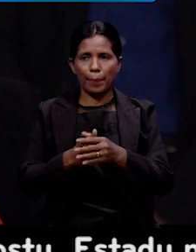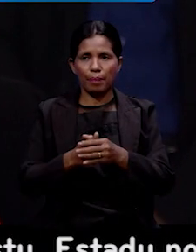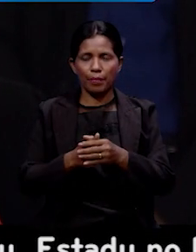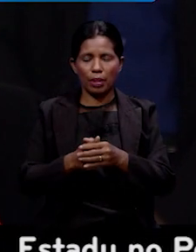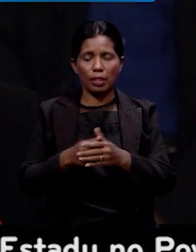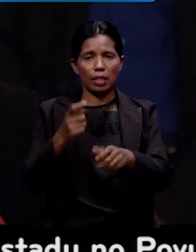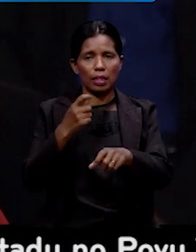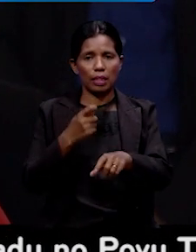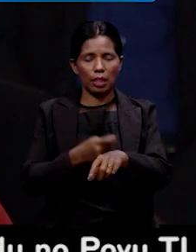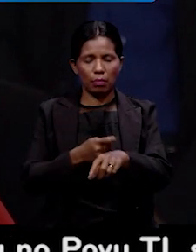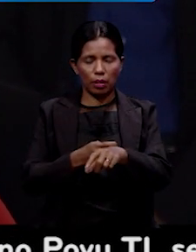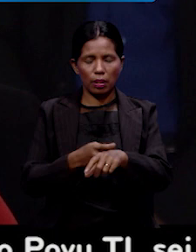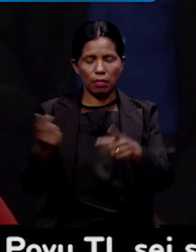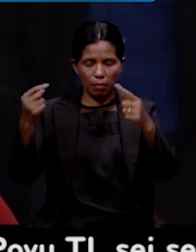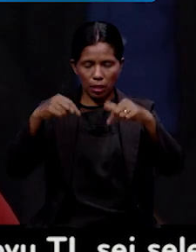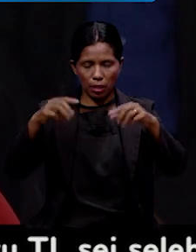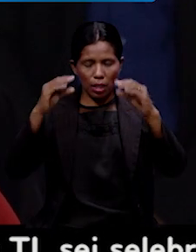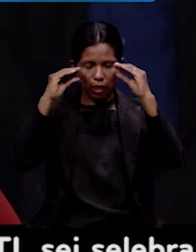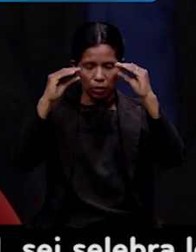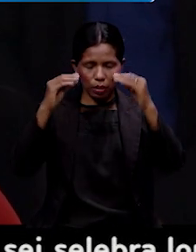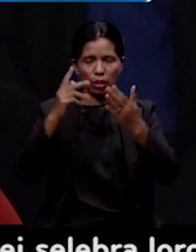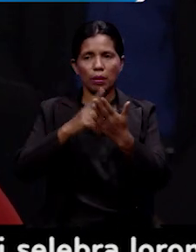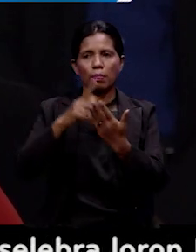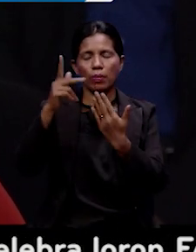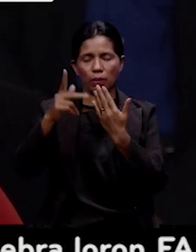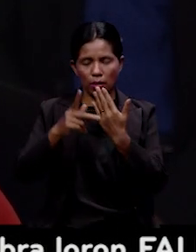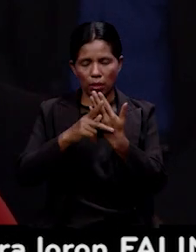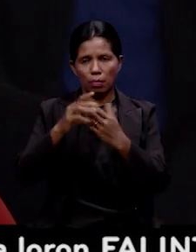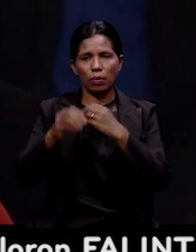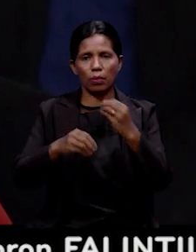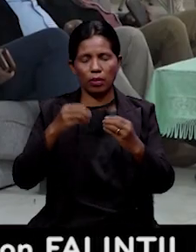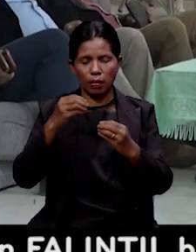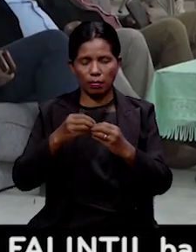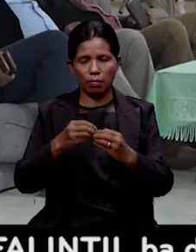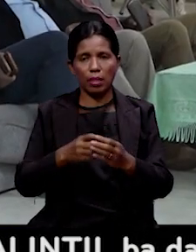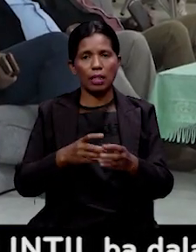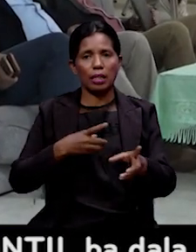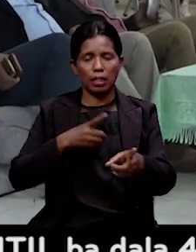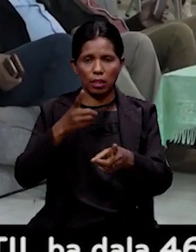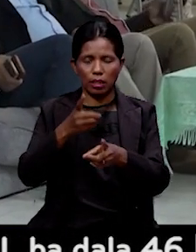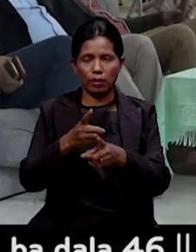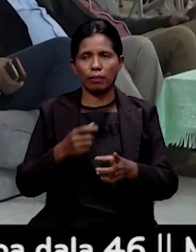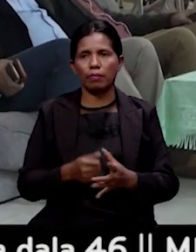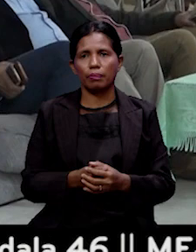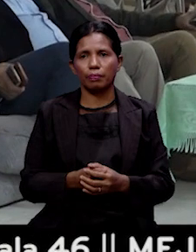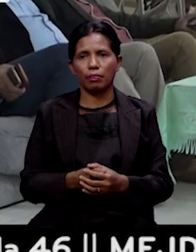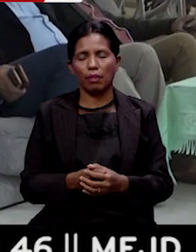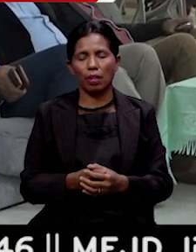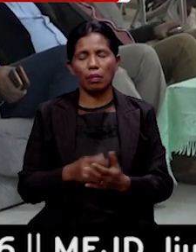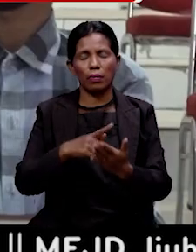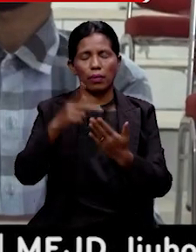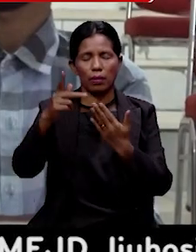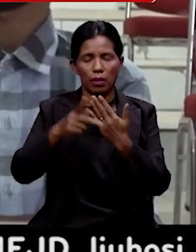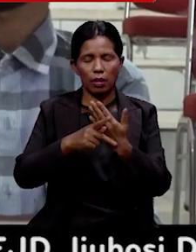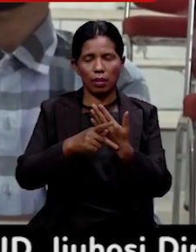part-time dan lebih macam ayat tu hanoring ya program neng program mestradu gestang ho direito. Kono ba dosente ba program mestradu ne